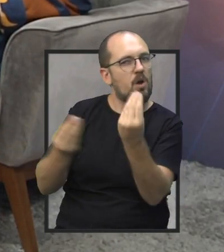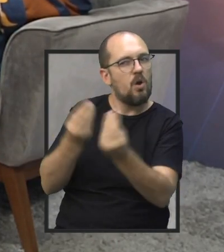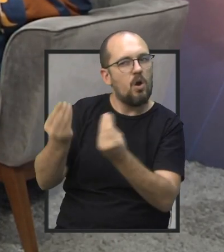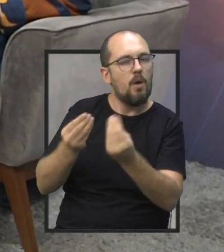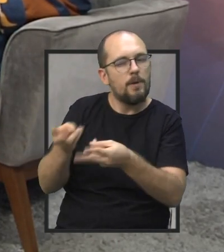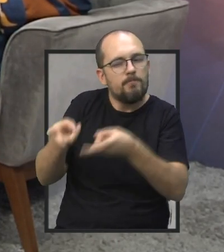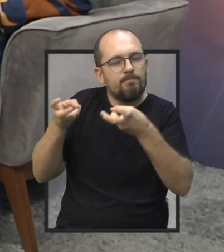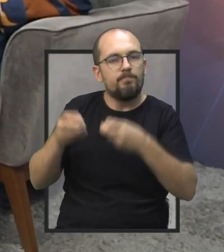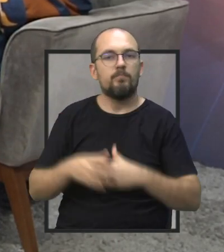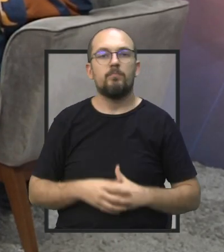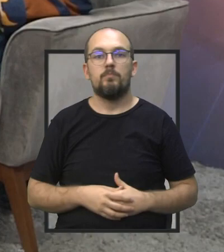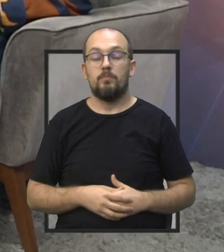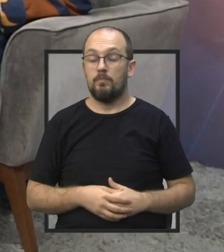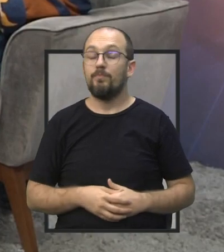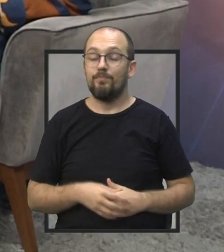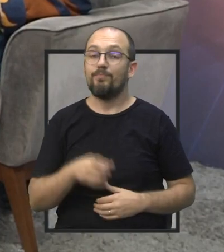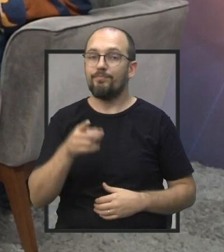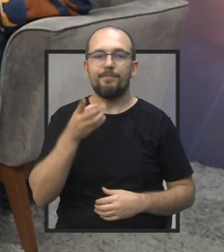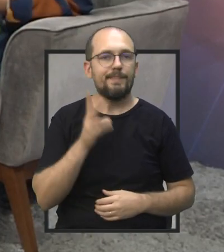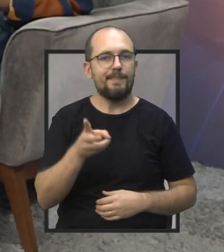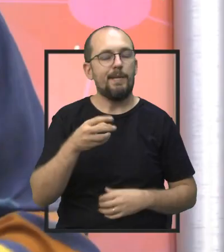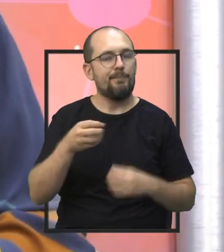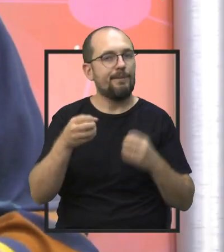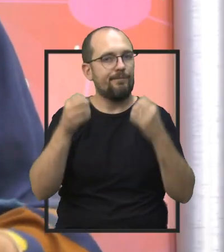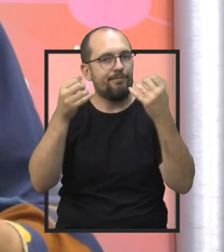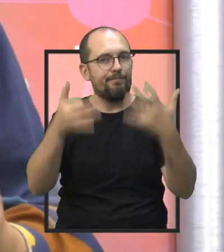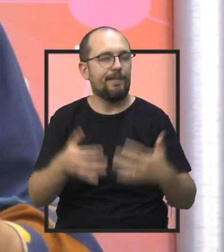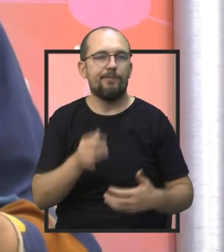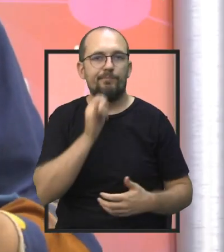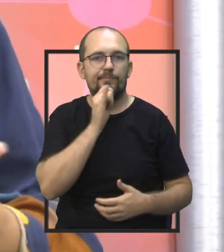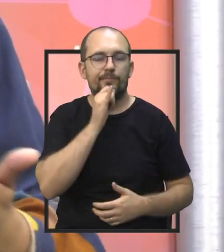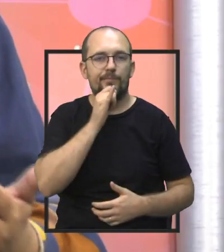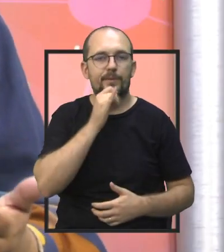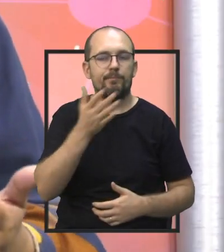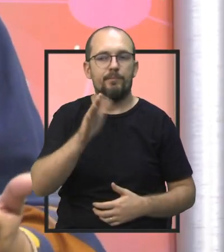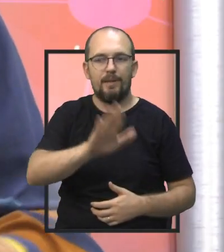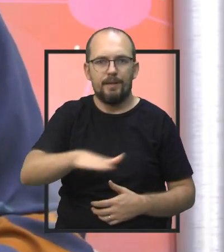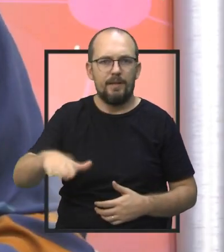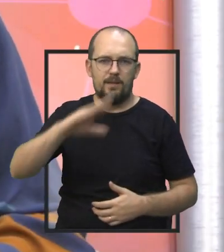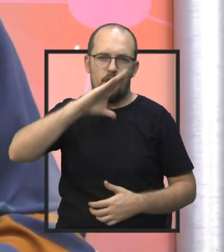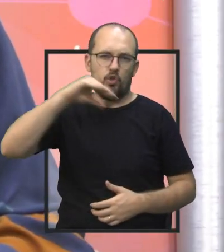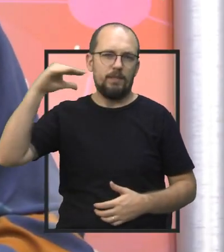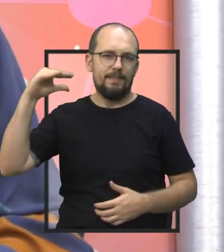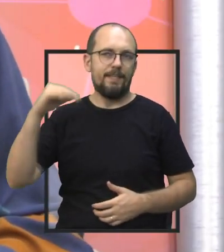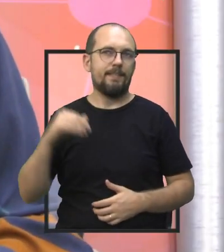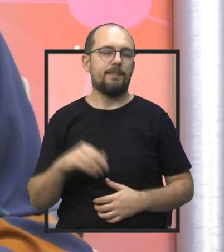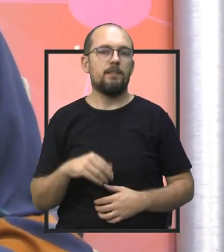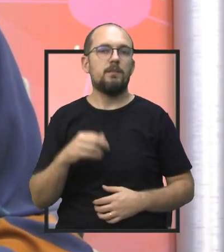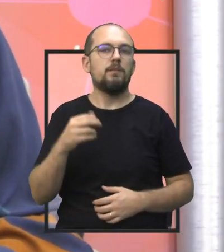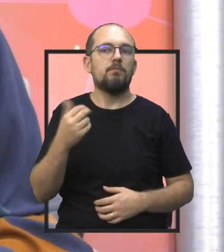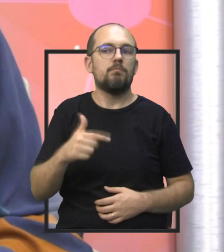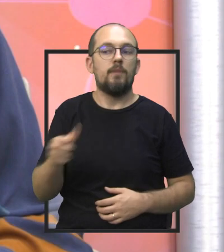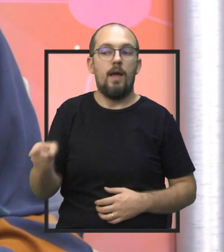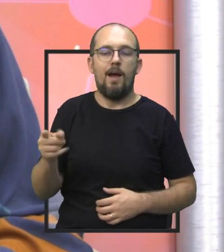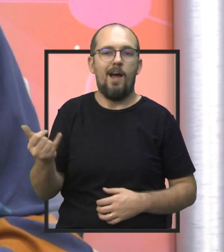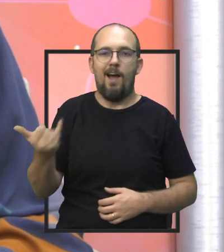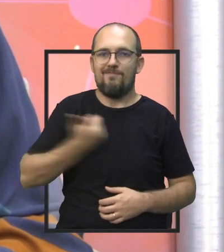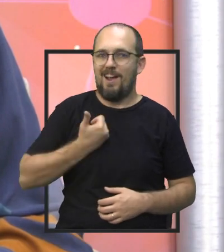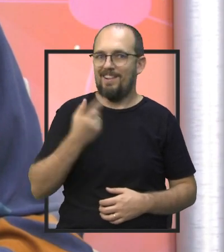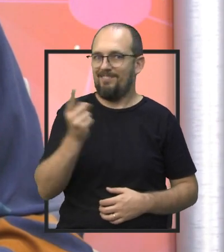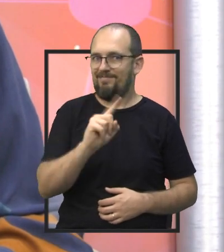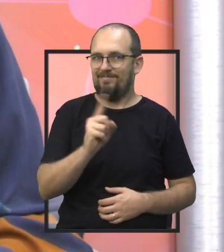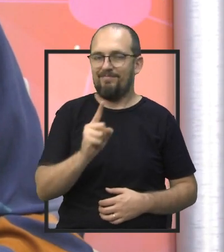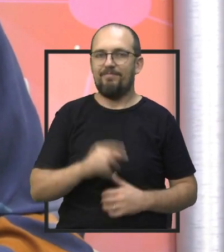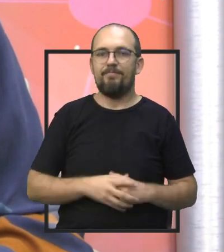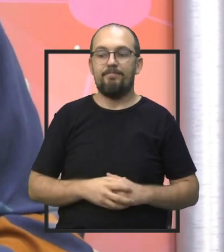essa violência, violências que atingem uma criança ou adolescente, muitas vezes ela não é verbalizada de imediato.